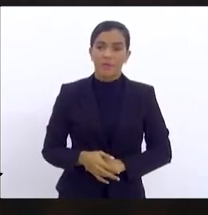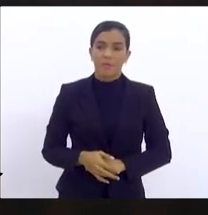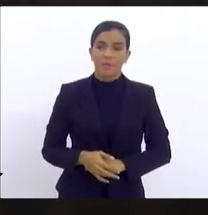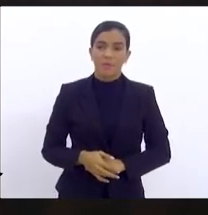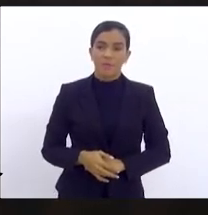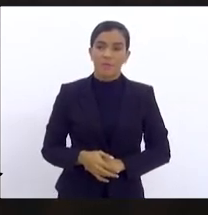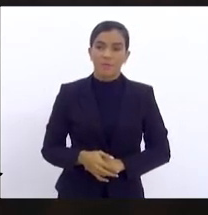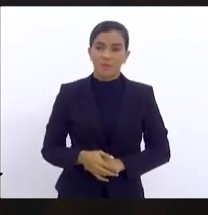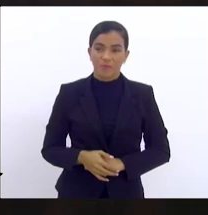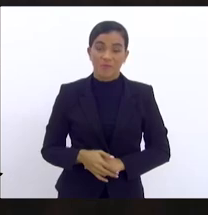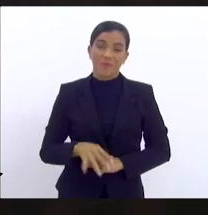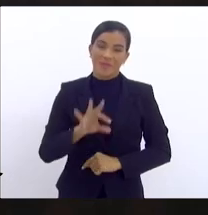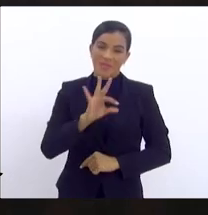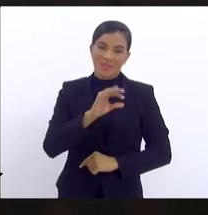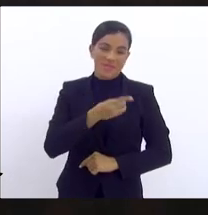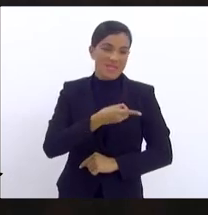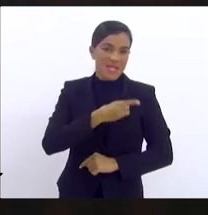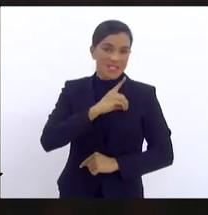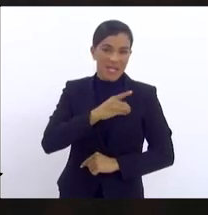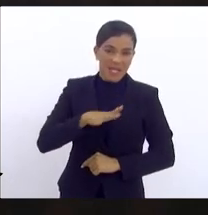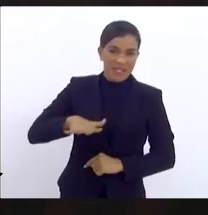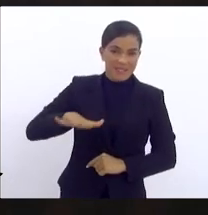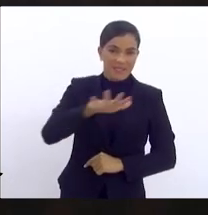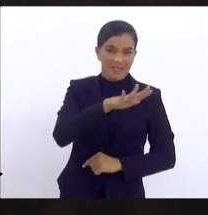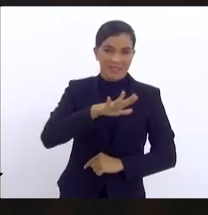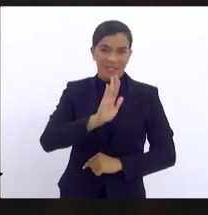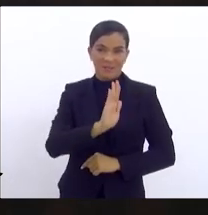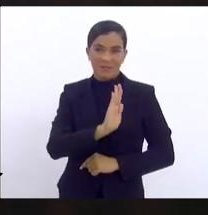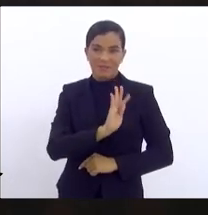das delegacias da Baixada Fluminense